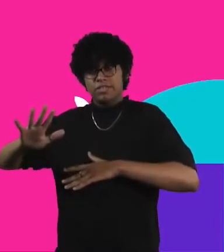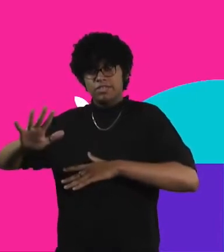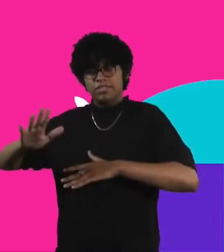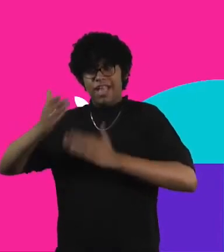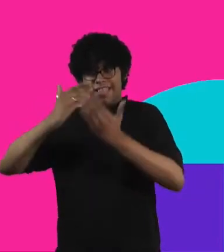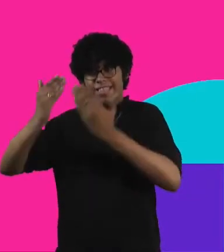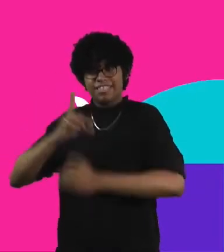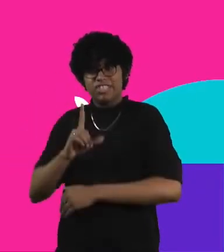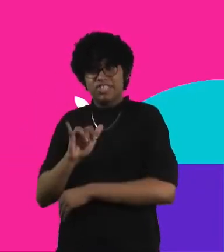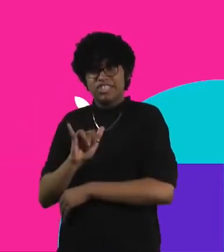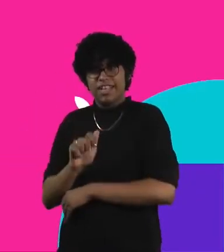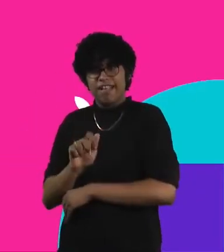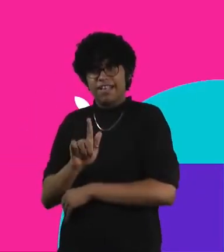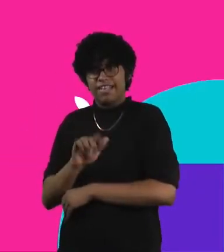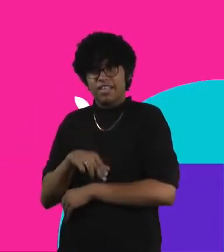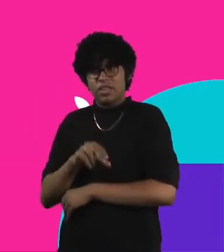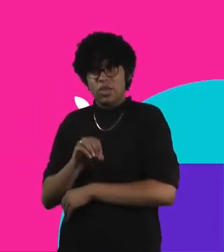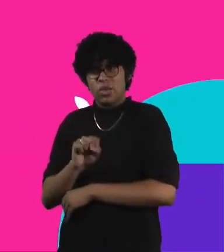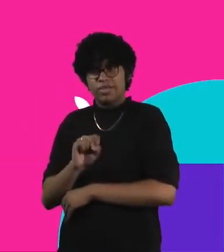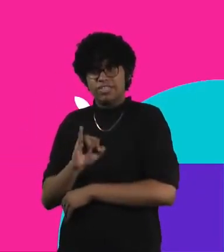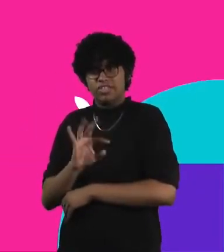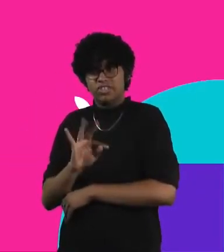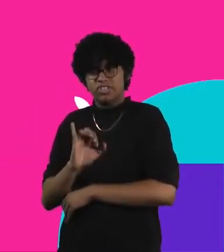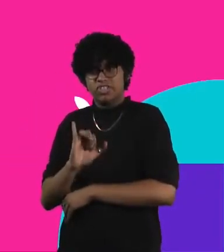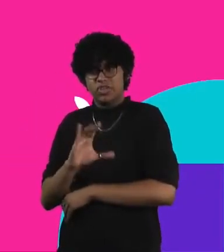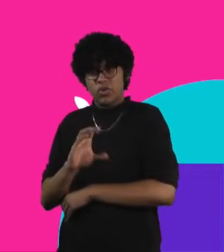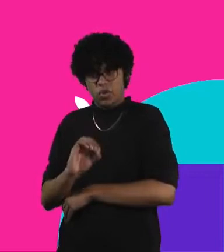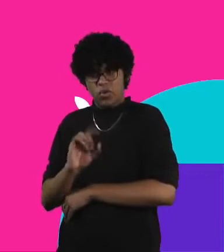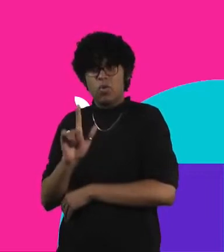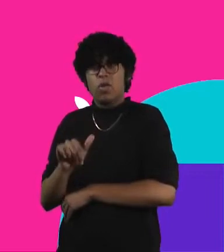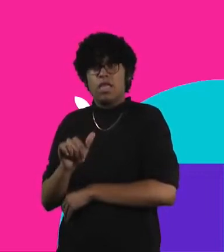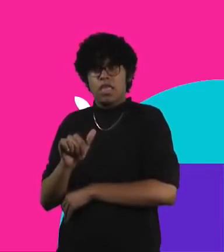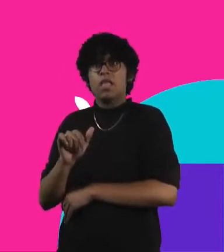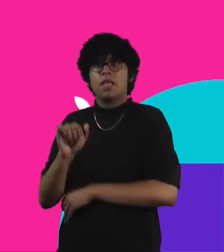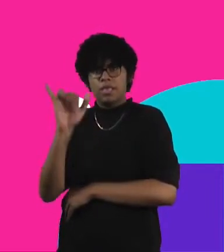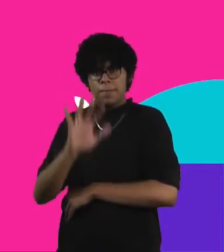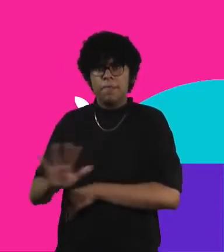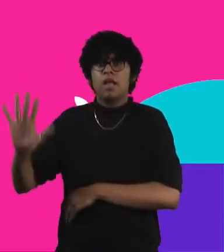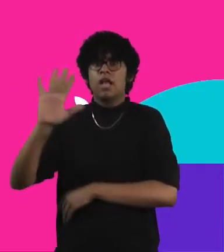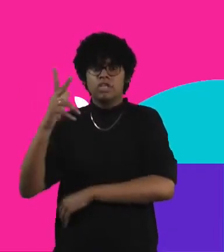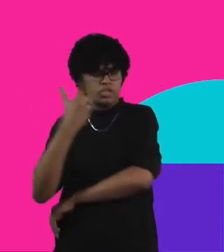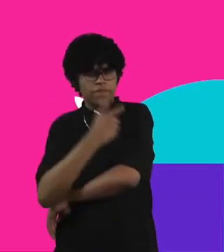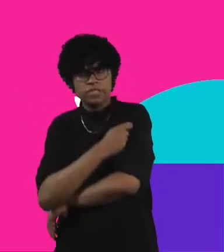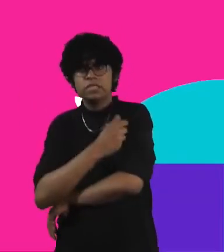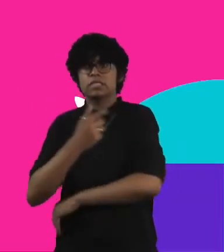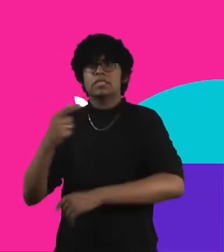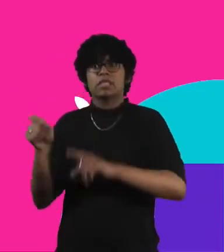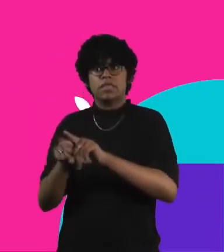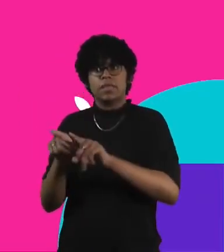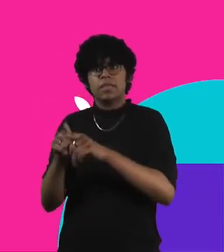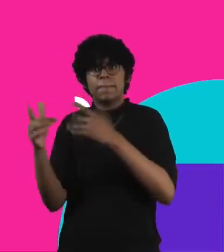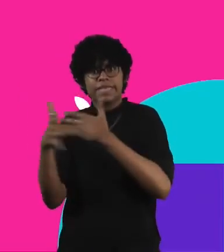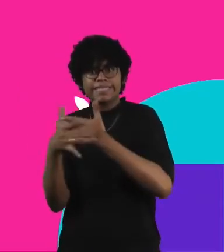negócio é a promoção à saúde, né, atuando em análises clínicas, diagnóstico por imagem, serviço de vacinação e check-up